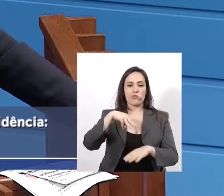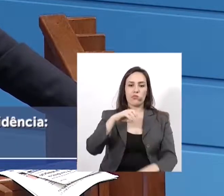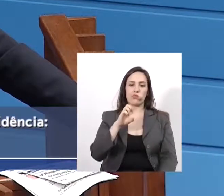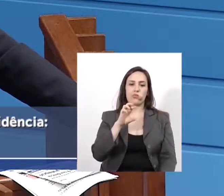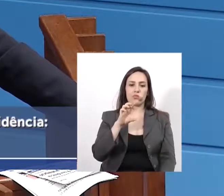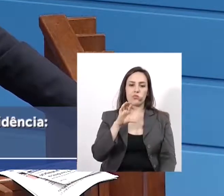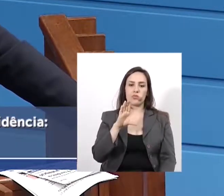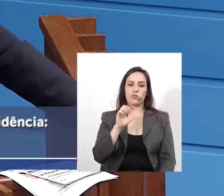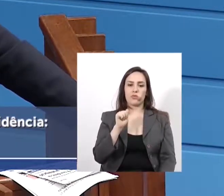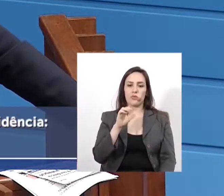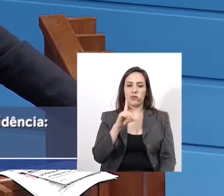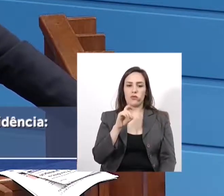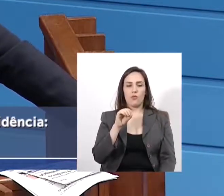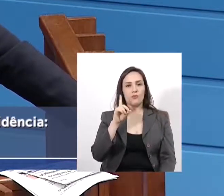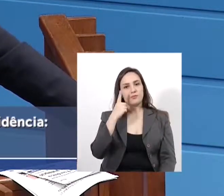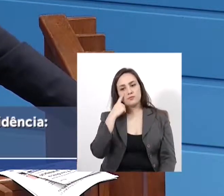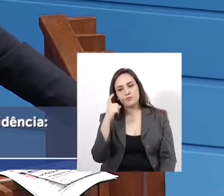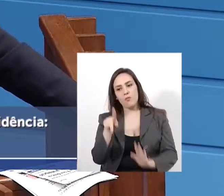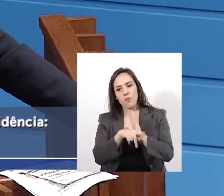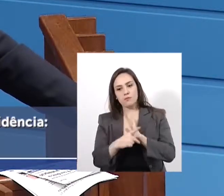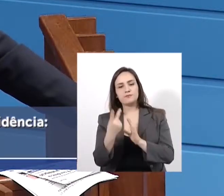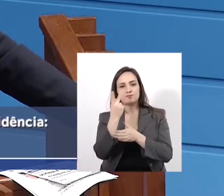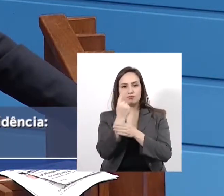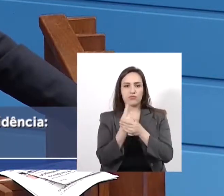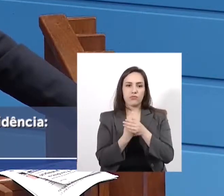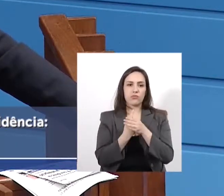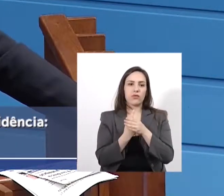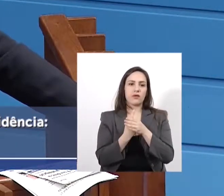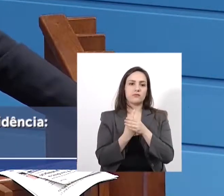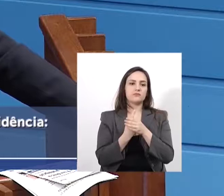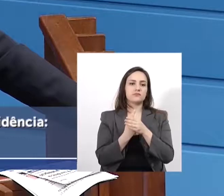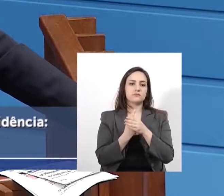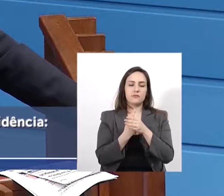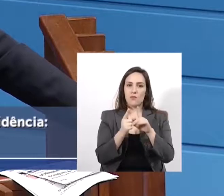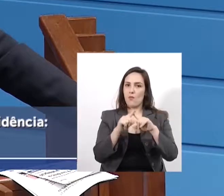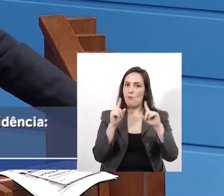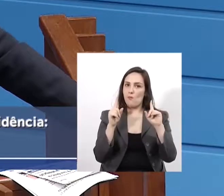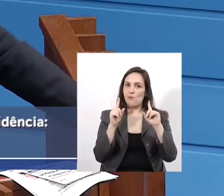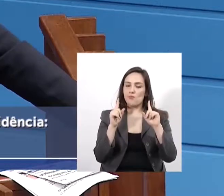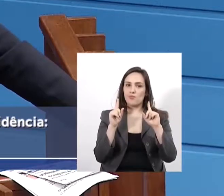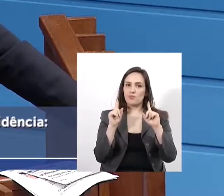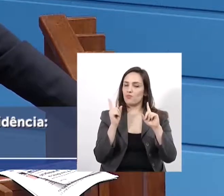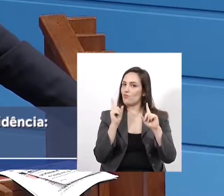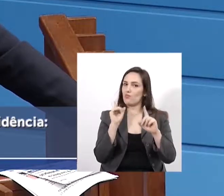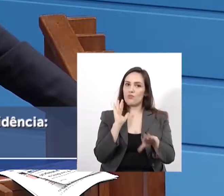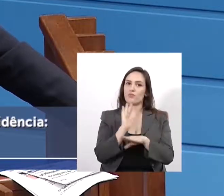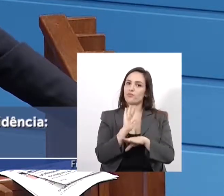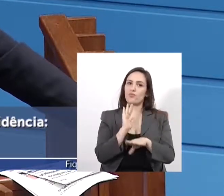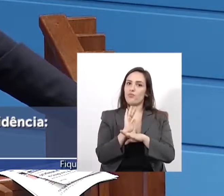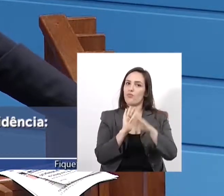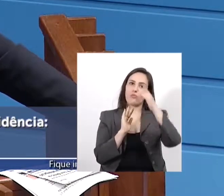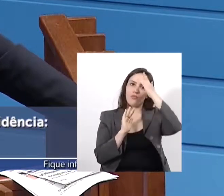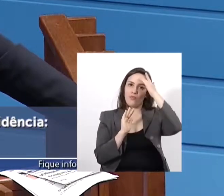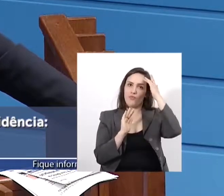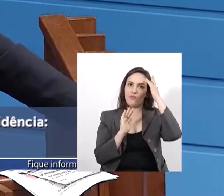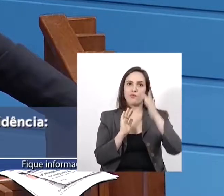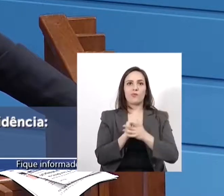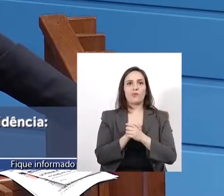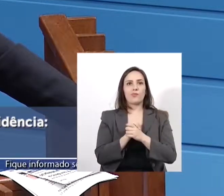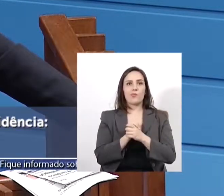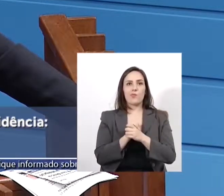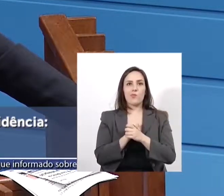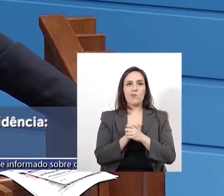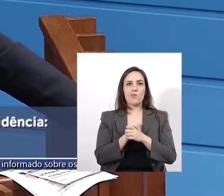os interesses do capital financeiro no Brasil, mas não para atender os interesses da